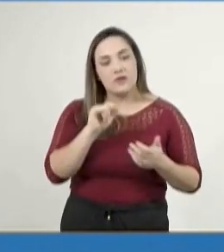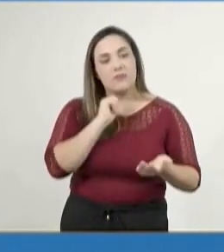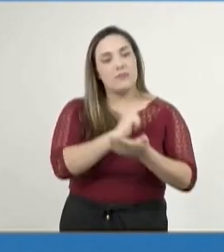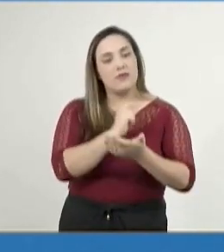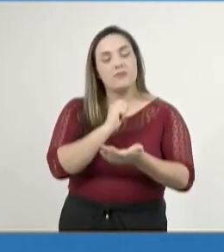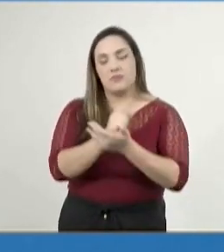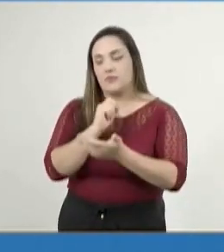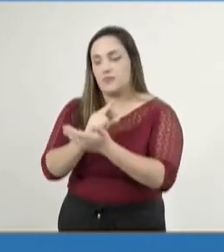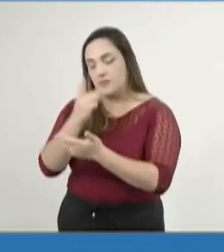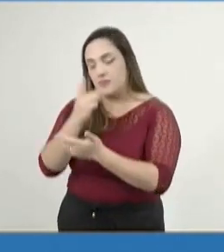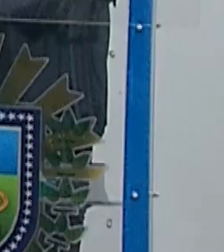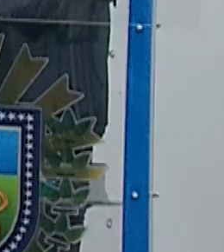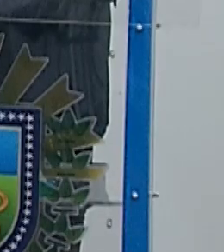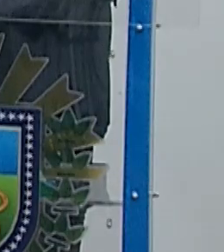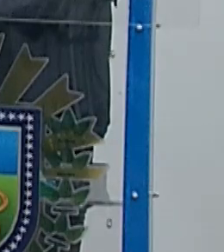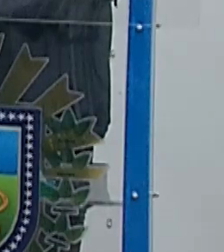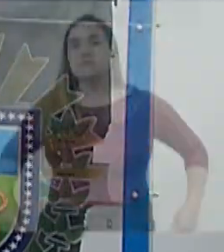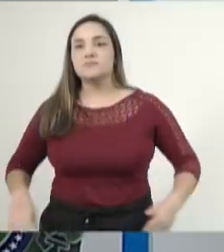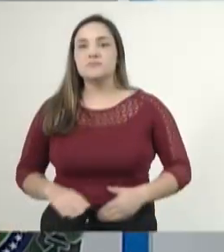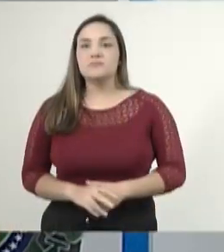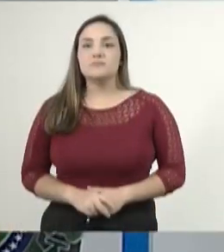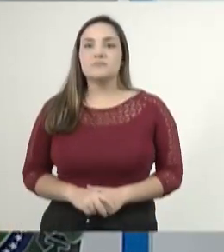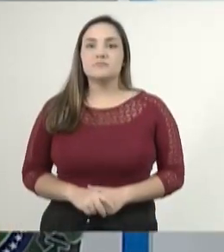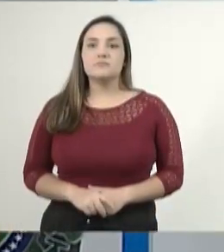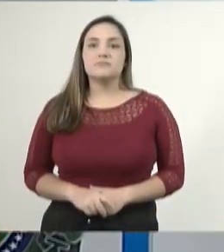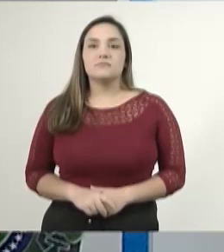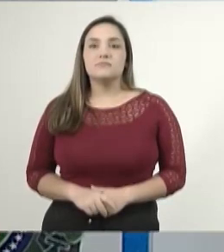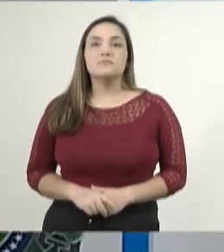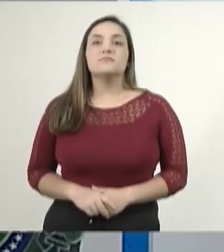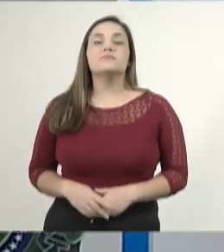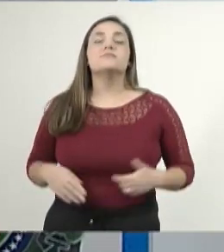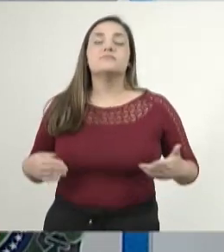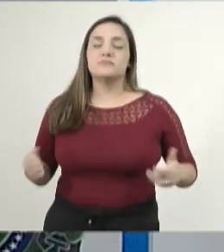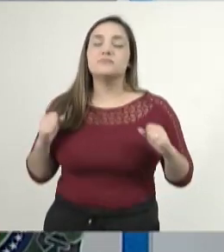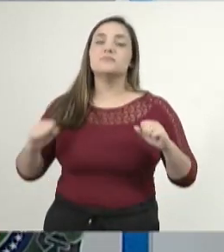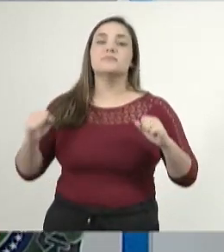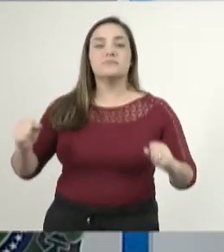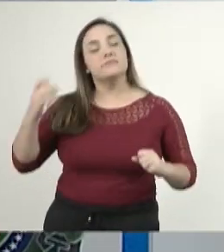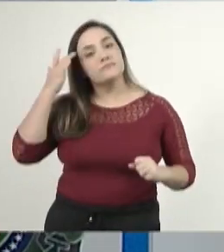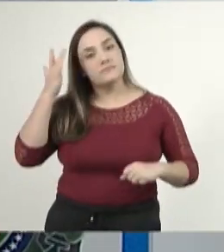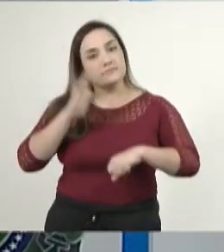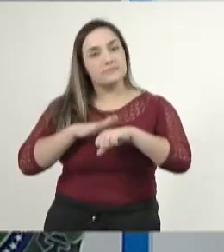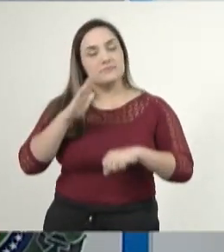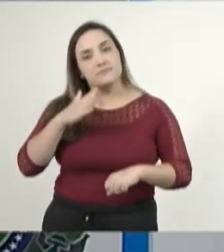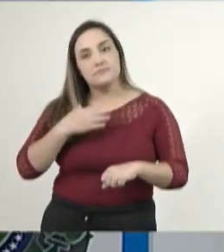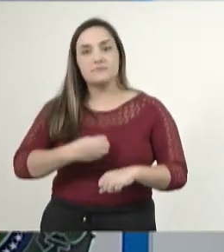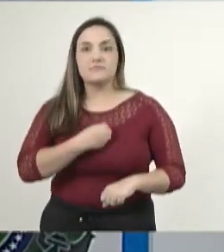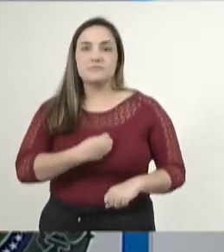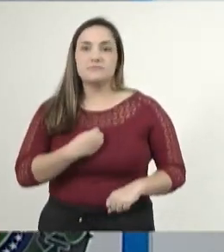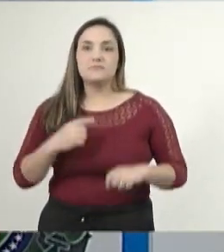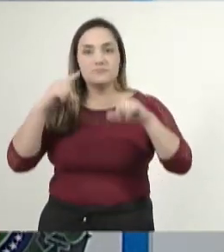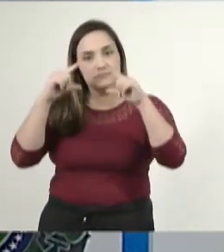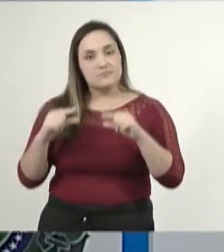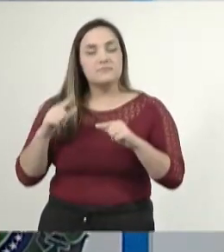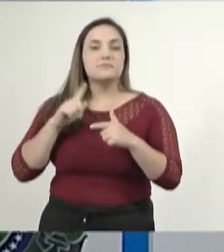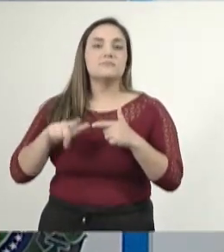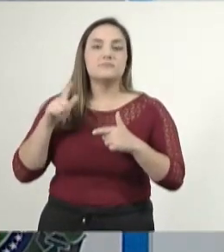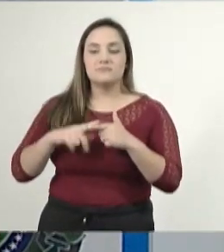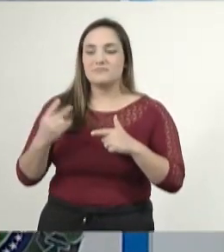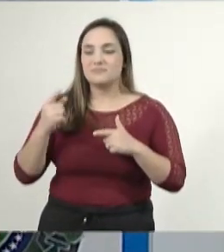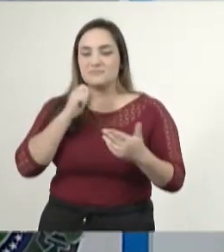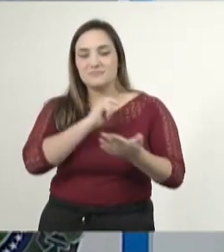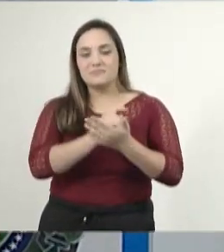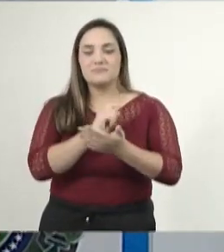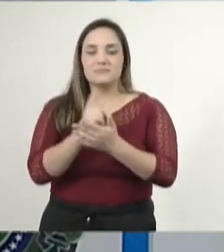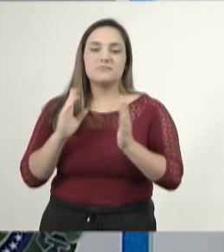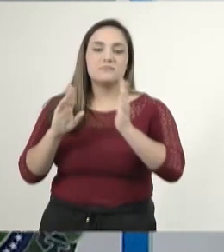pelo adquirente do veículo. E pode facilitar a vida, né? E reduzir um pouquinho os gastos na hora de